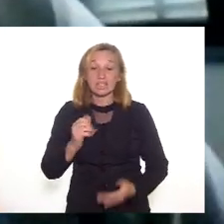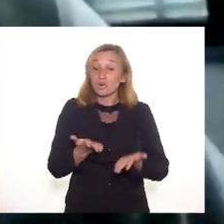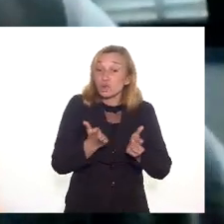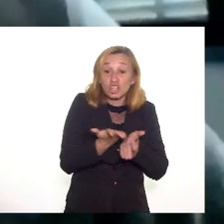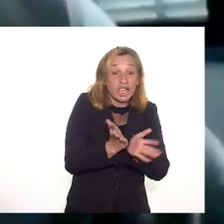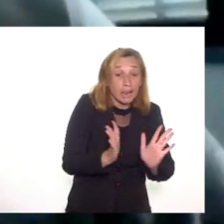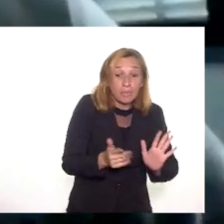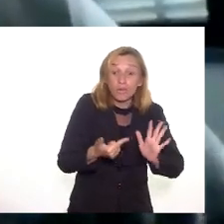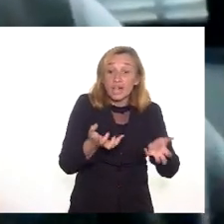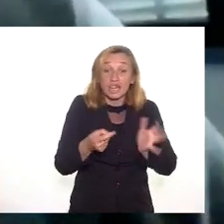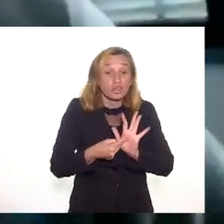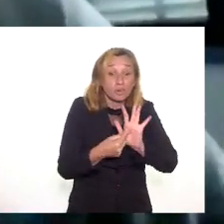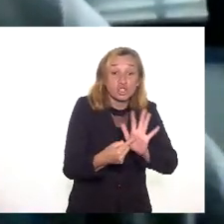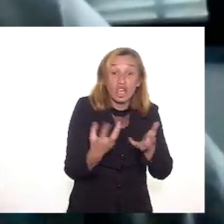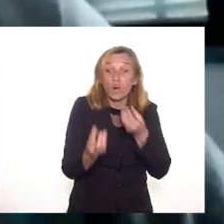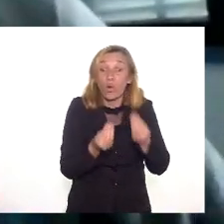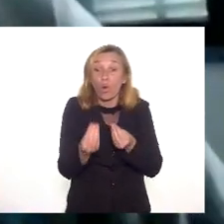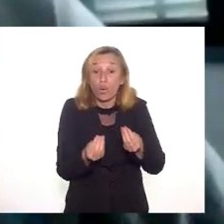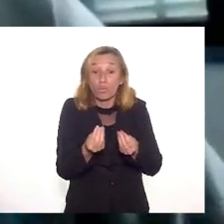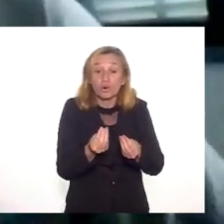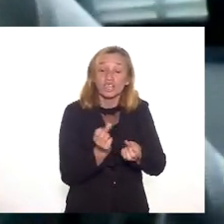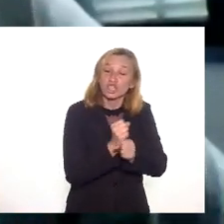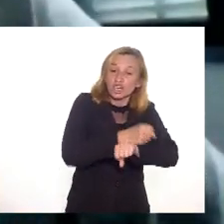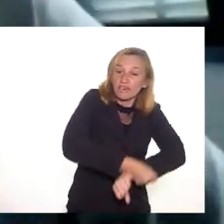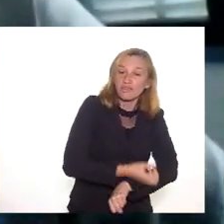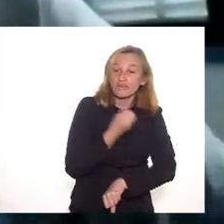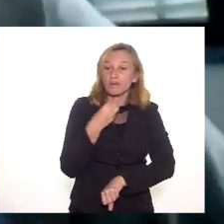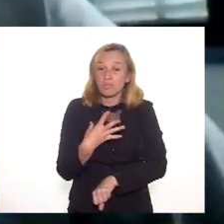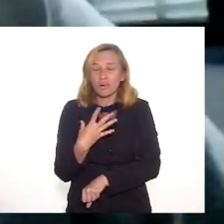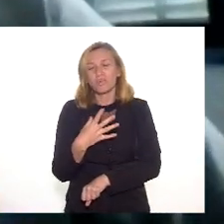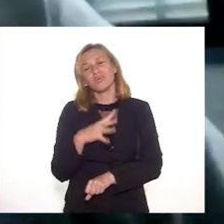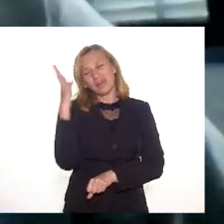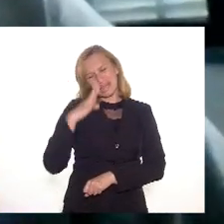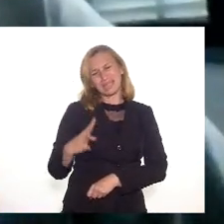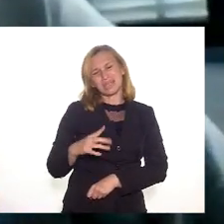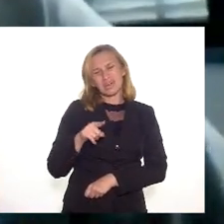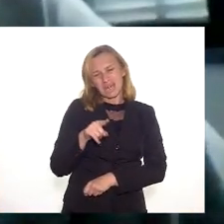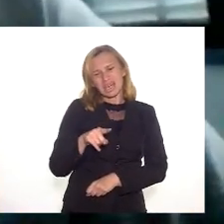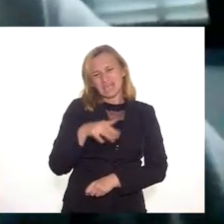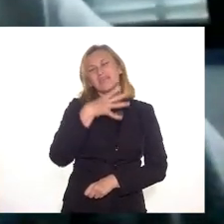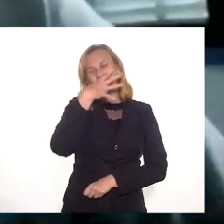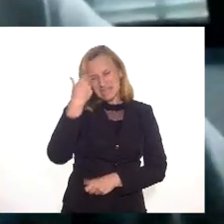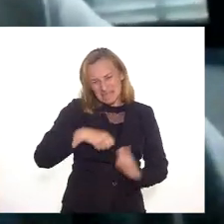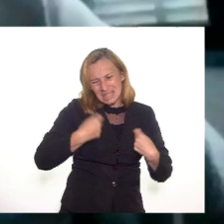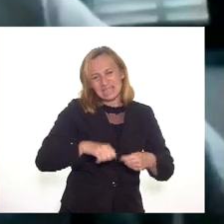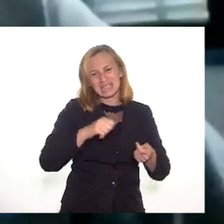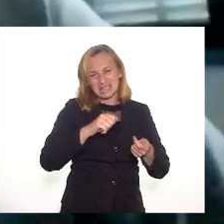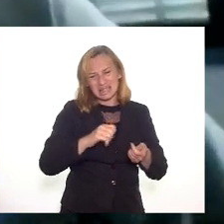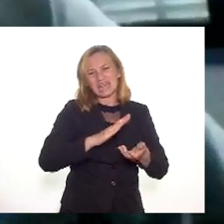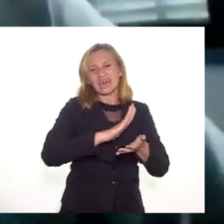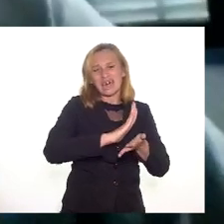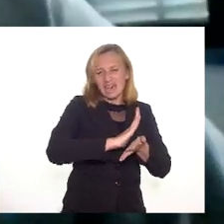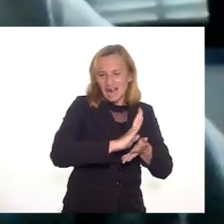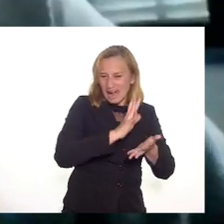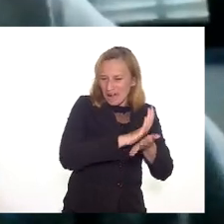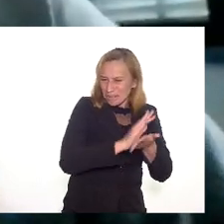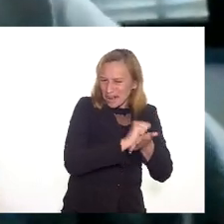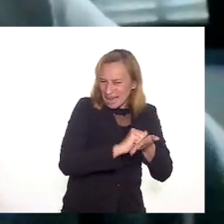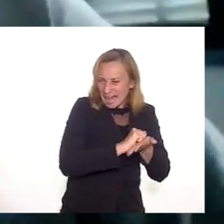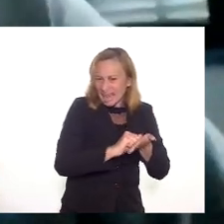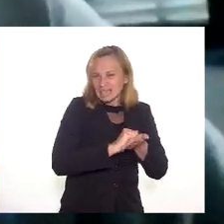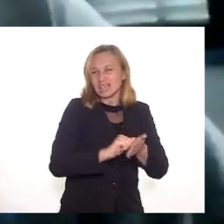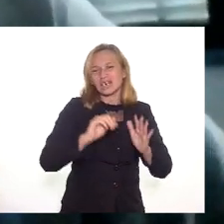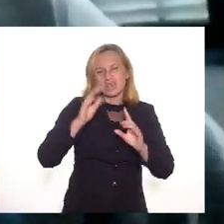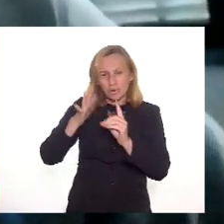como o escravismo foi bom para os negros no Brasil essa página tem que ser virada em homenagem a toda essa história